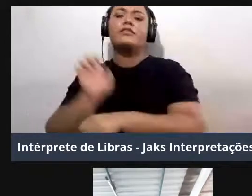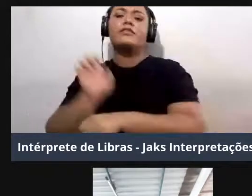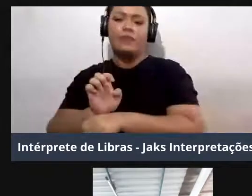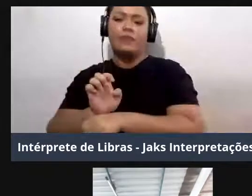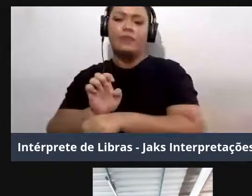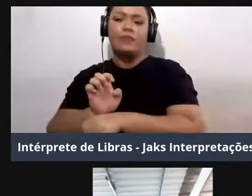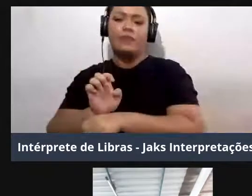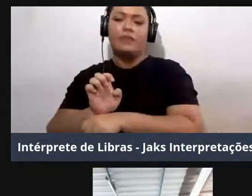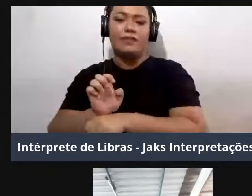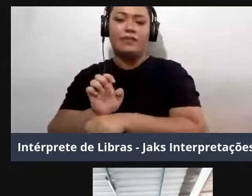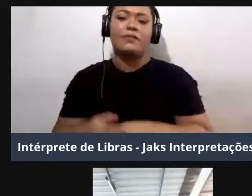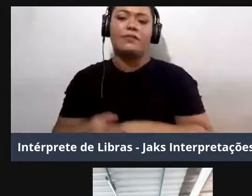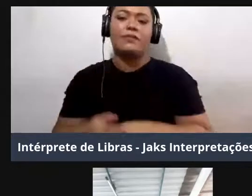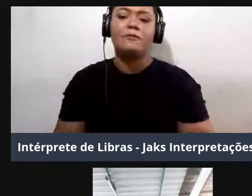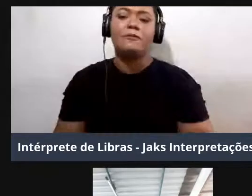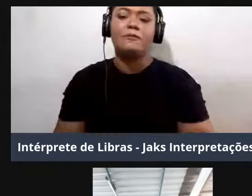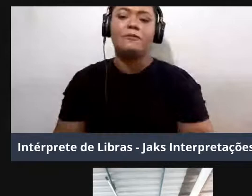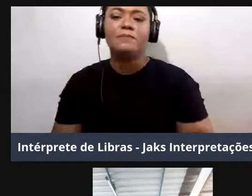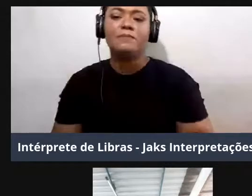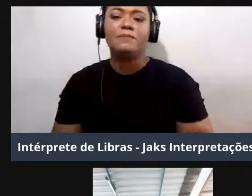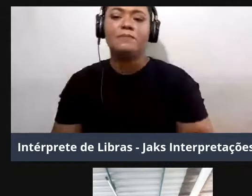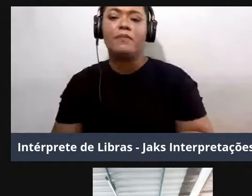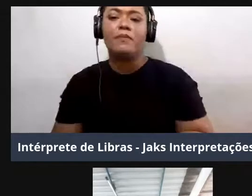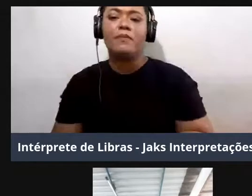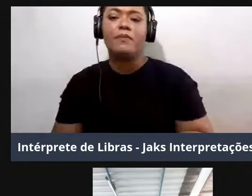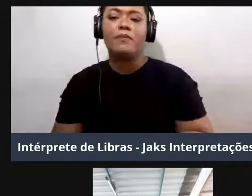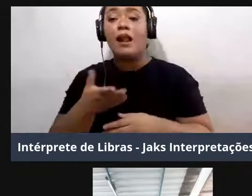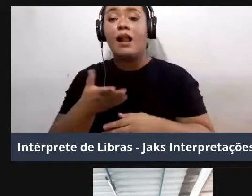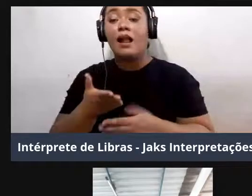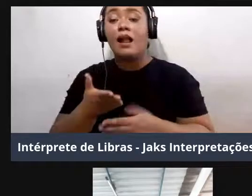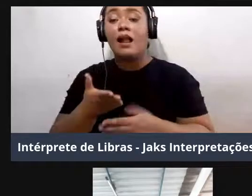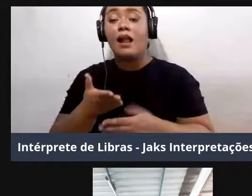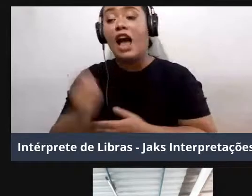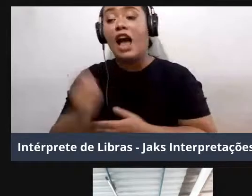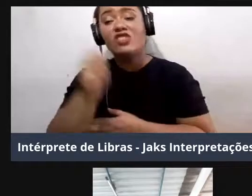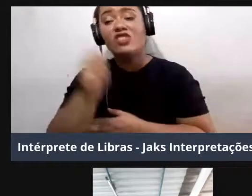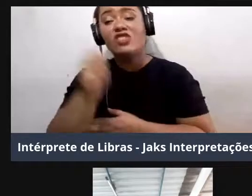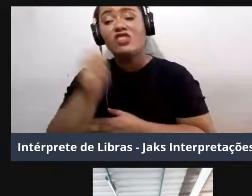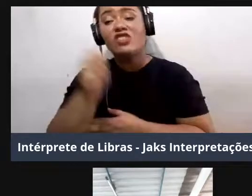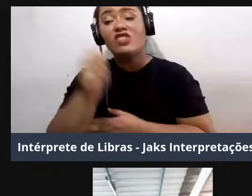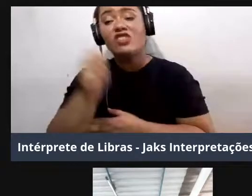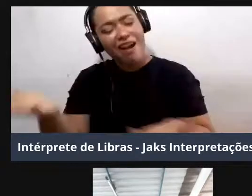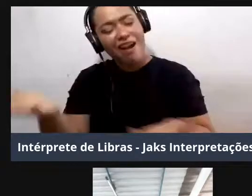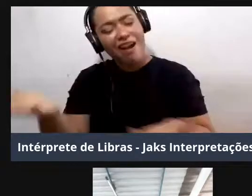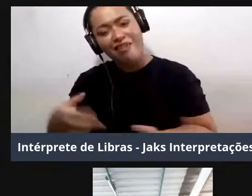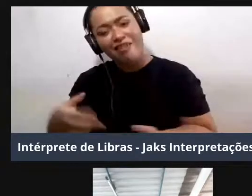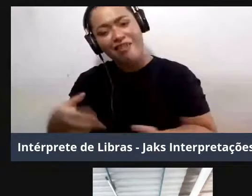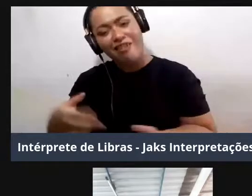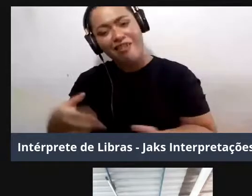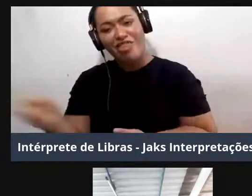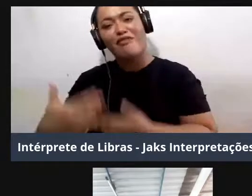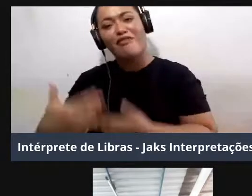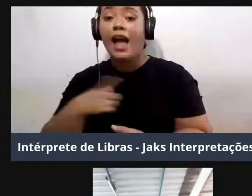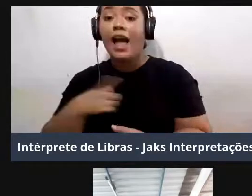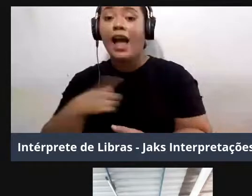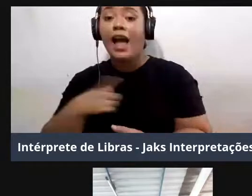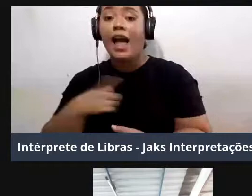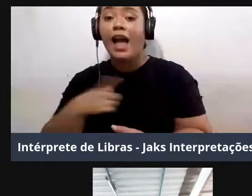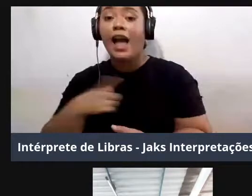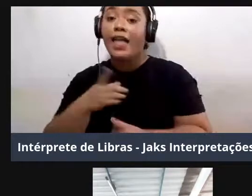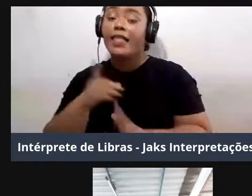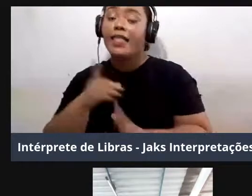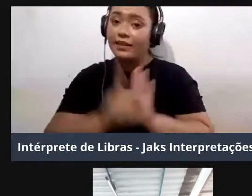né? Alguns direitos, né? Eu acho que é isso que eu tinha para dizer, assim,